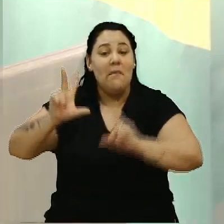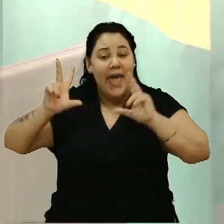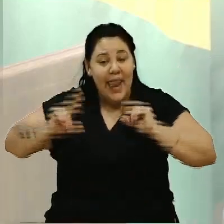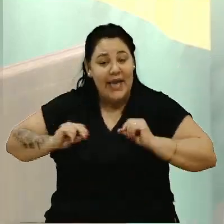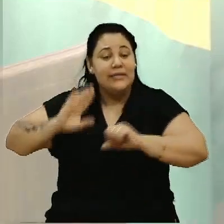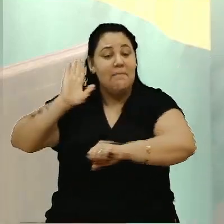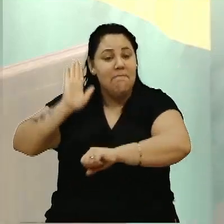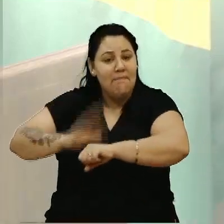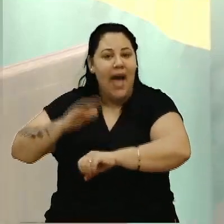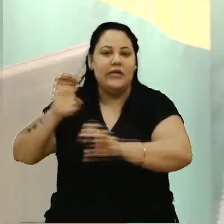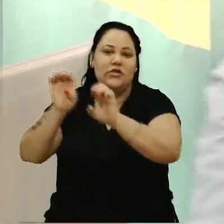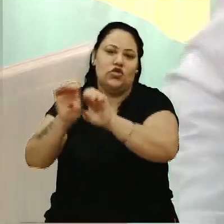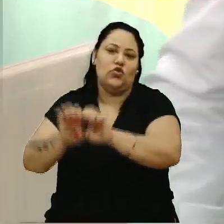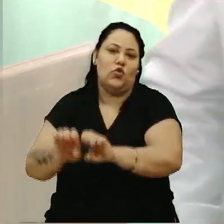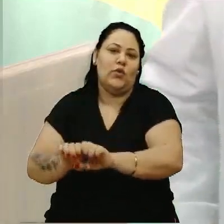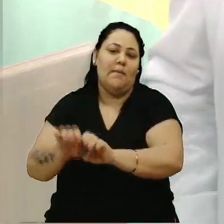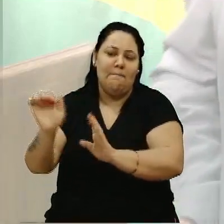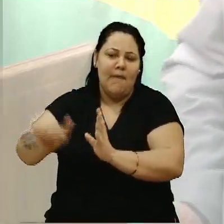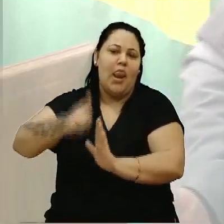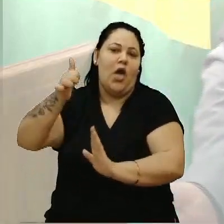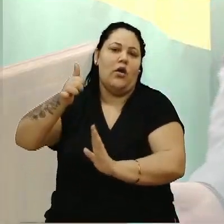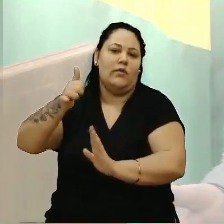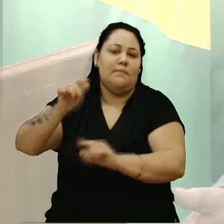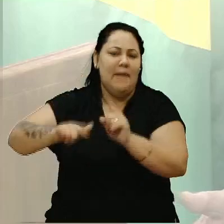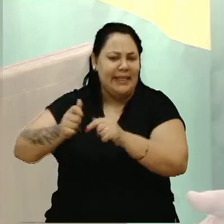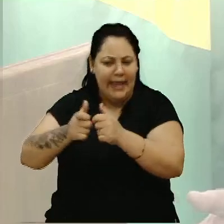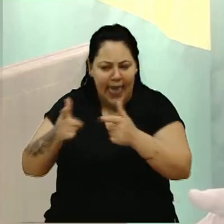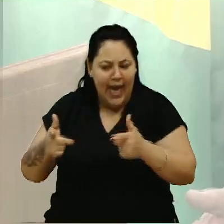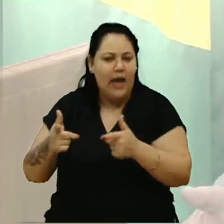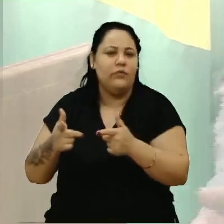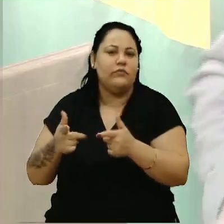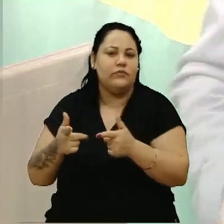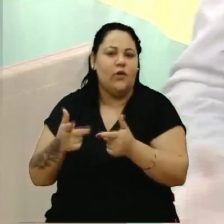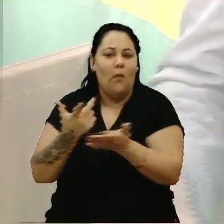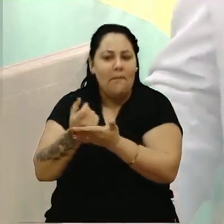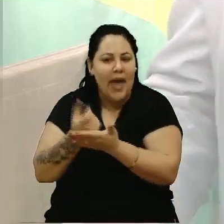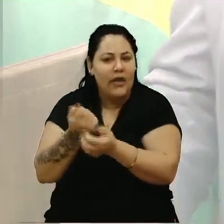estrutura. Até porque, ultimamente,